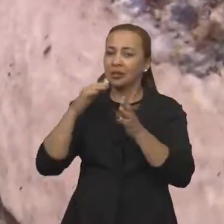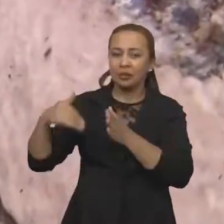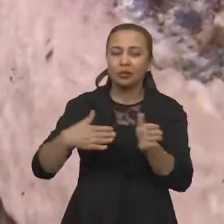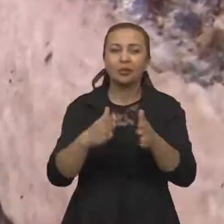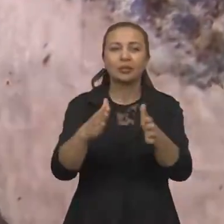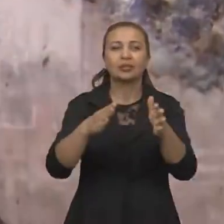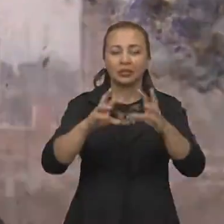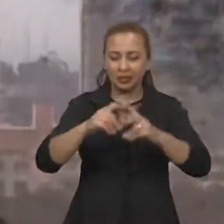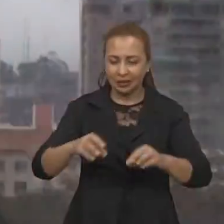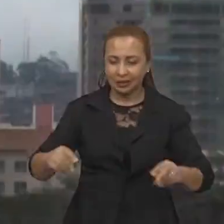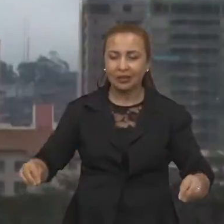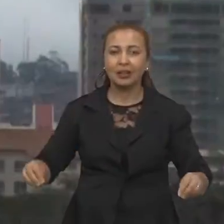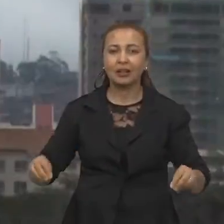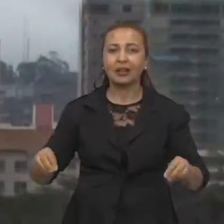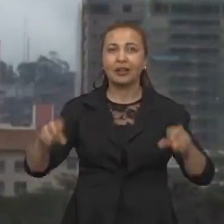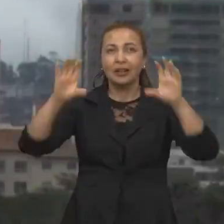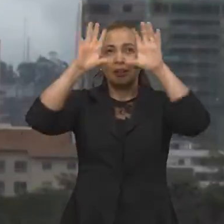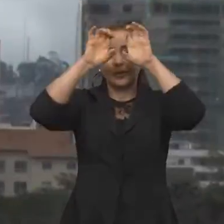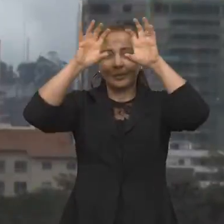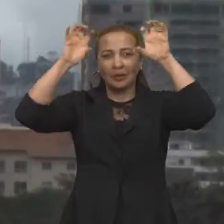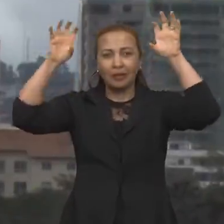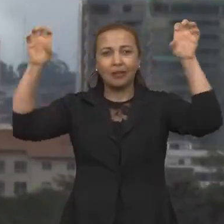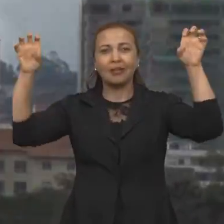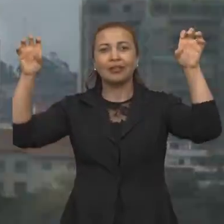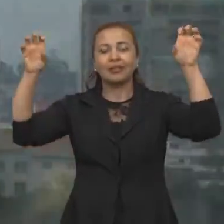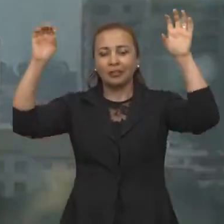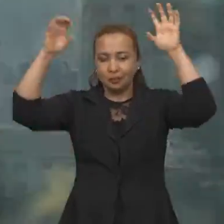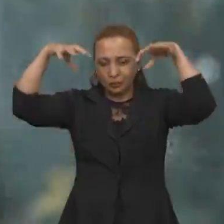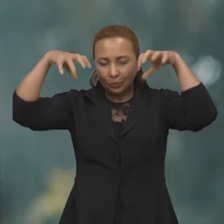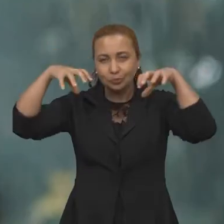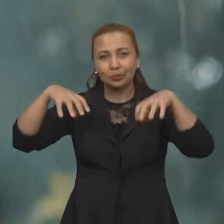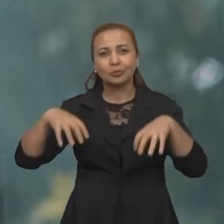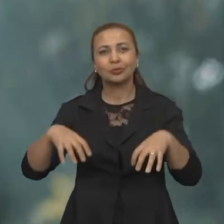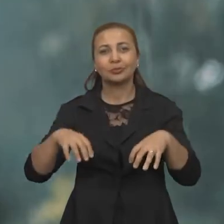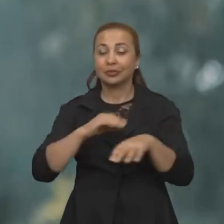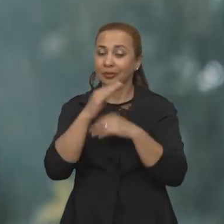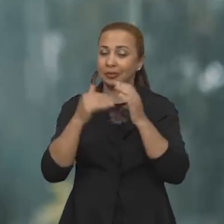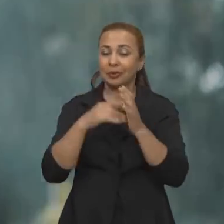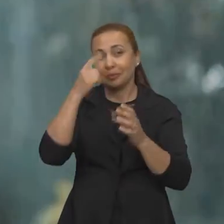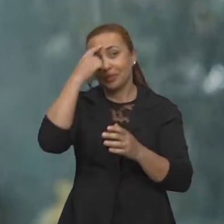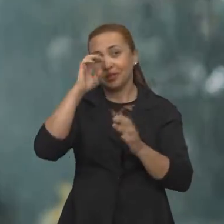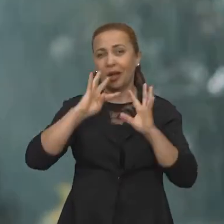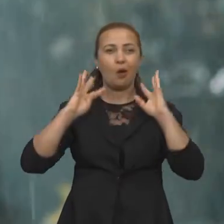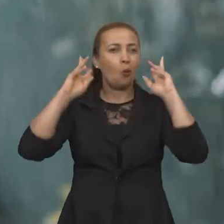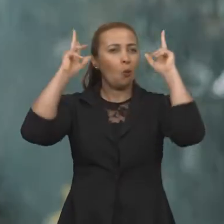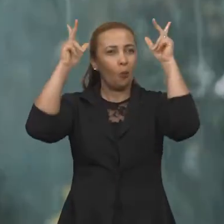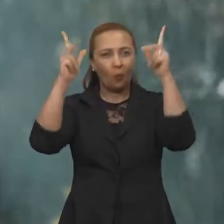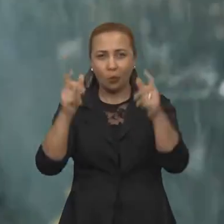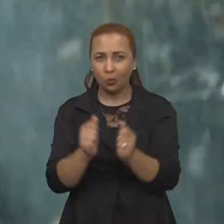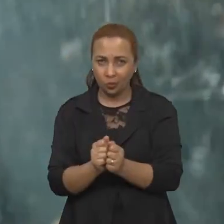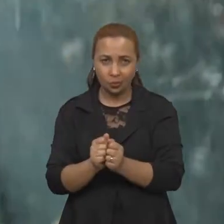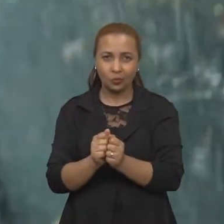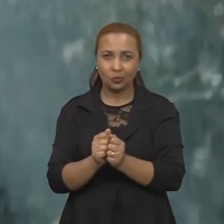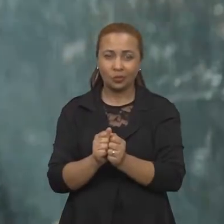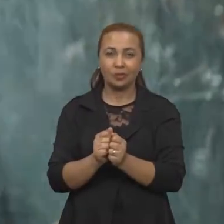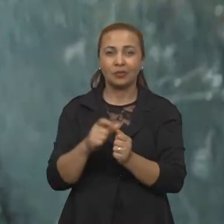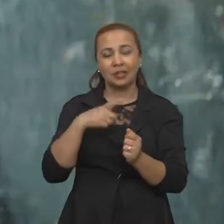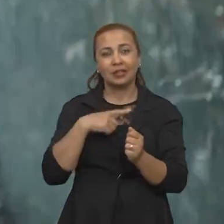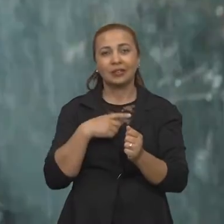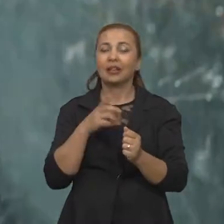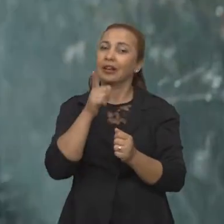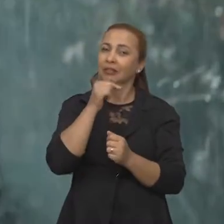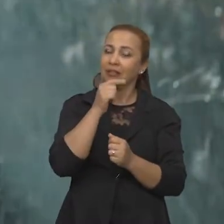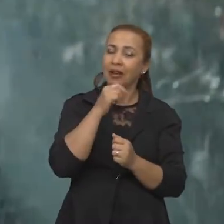água subterrânea, água que está na atmosfera, né? Água que vem em forma de chuva, né? Então, todo esse conjunto de elementos, né,